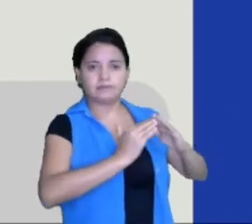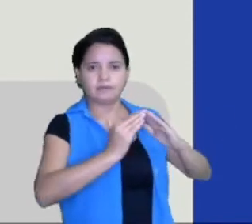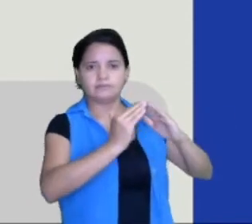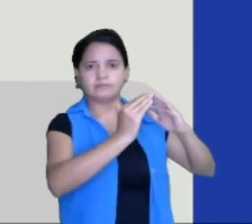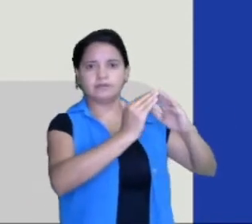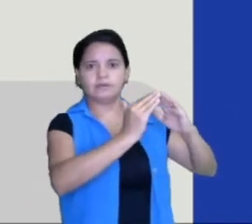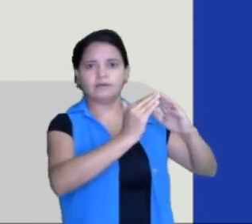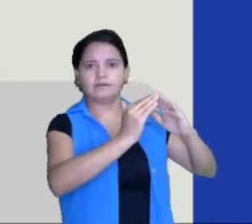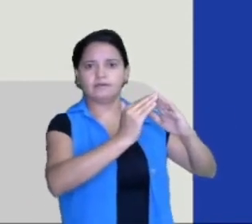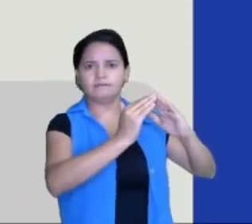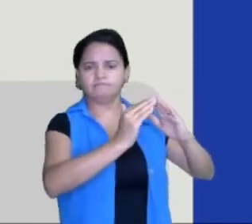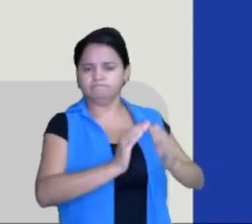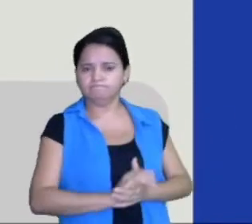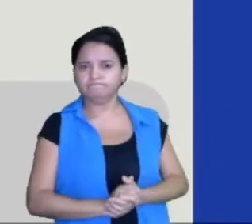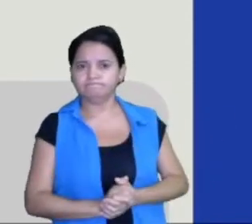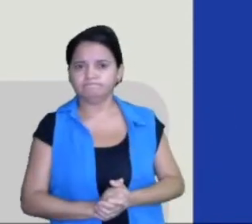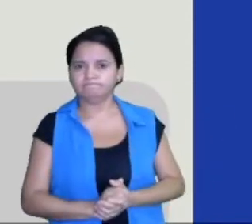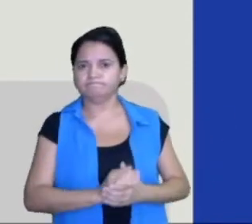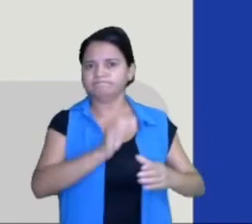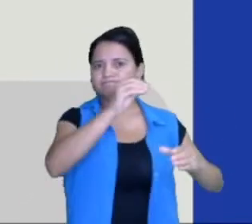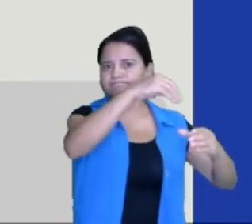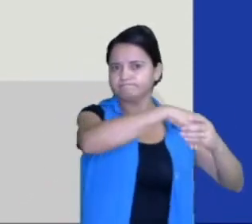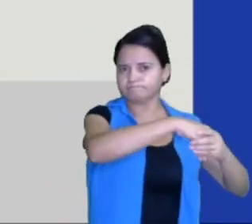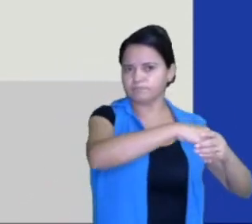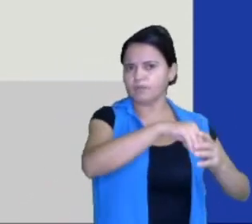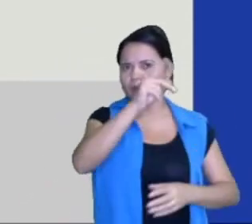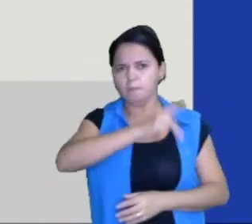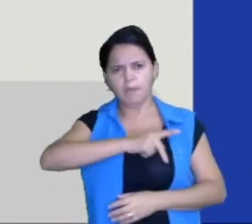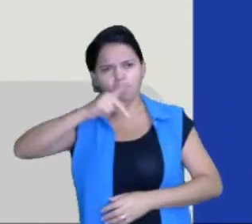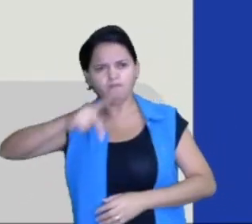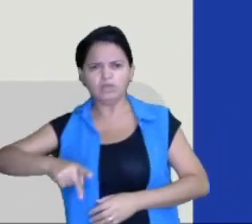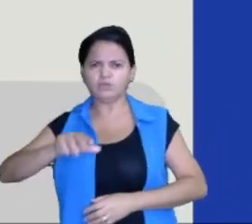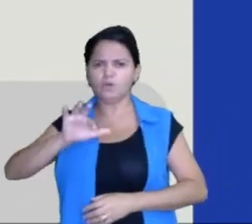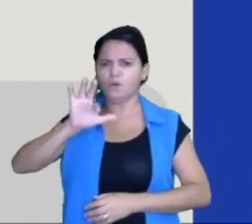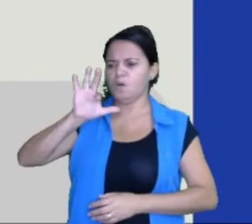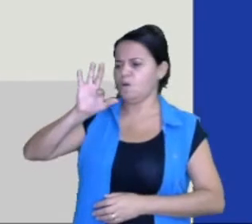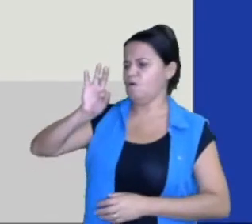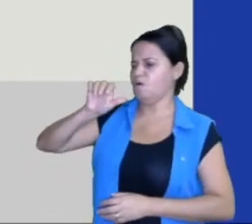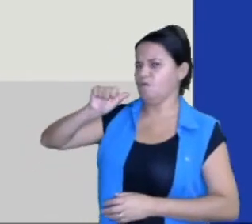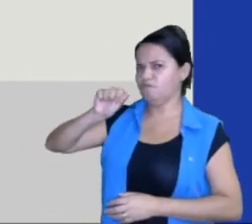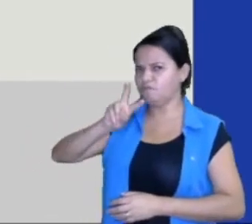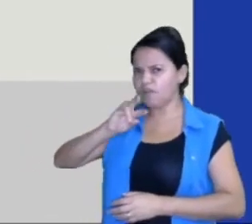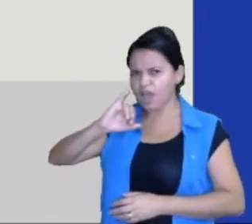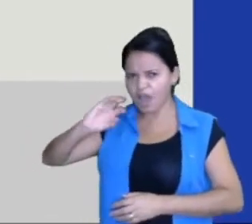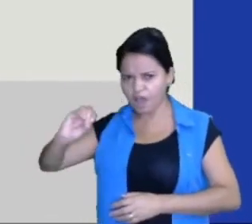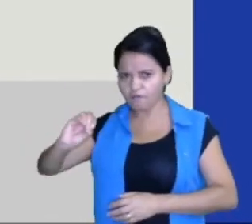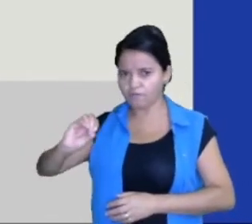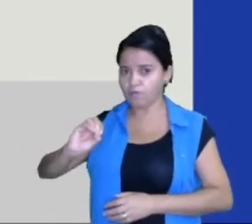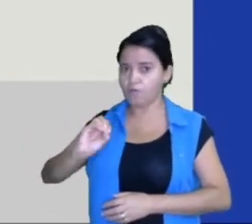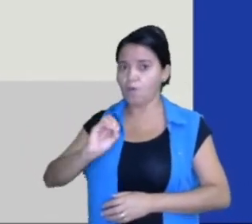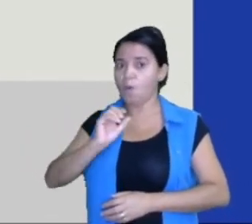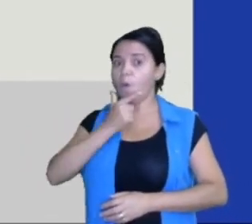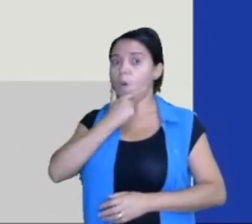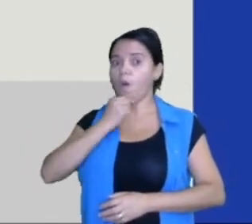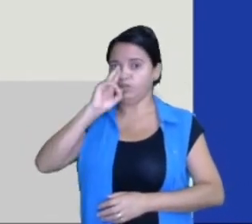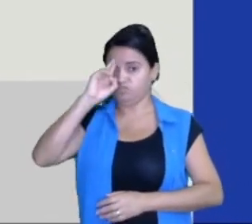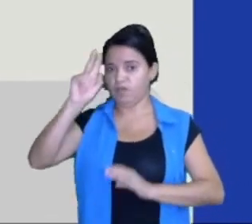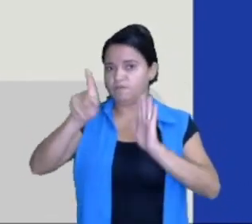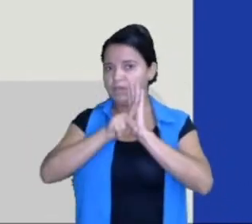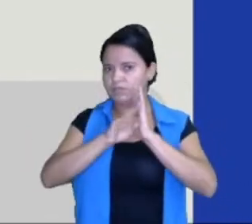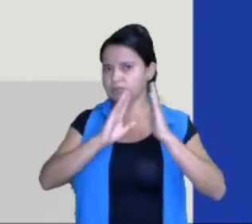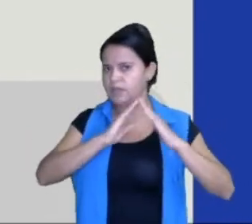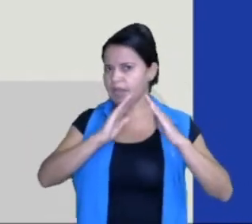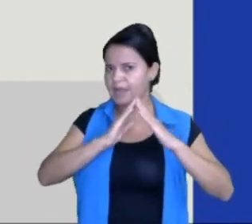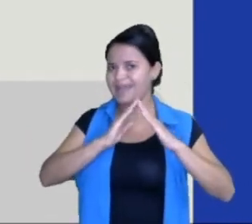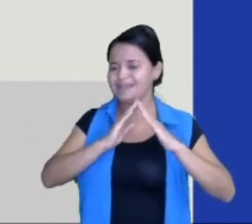casas. Professor Flávio, a pessoa, o proprietário da casa, poderia negar? De forma alguma, ele não poderia